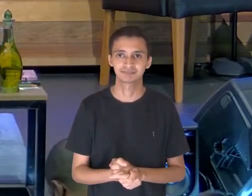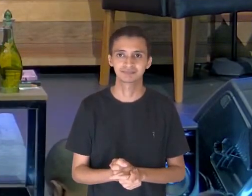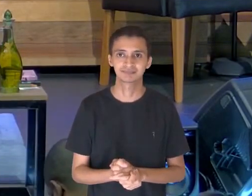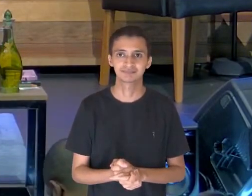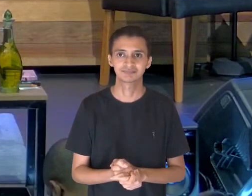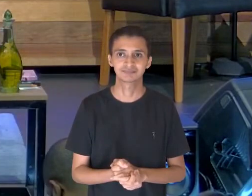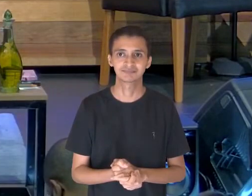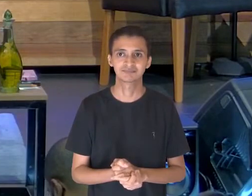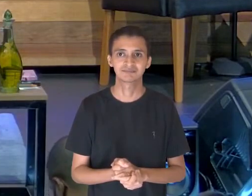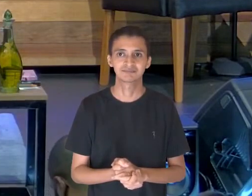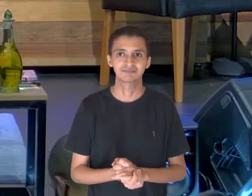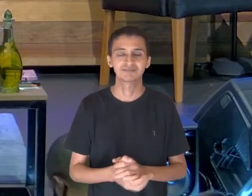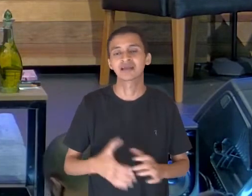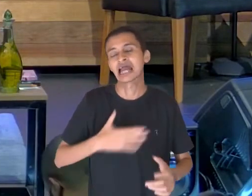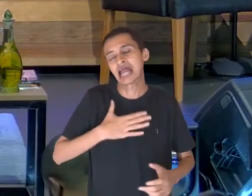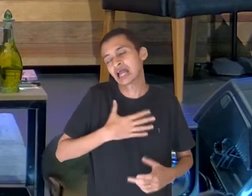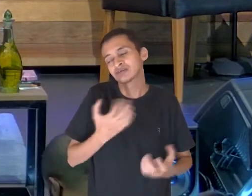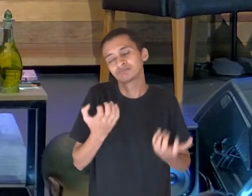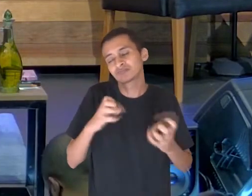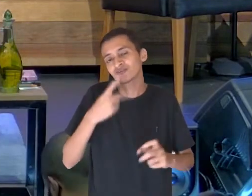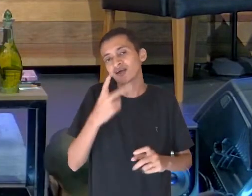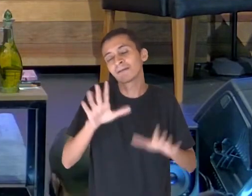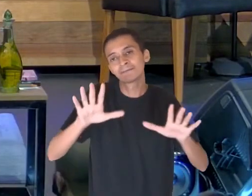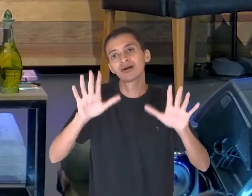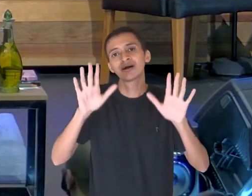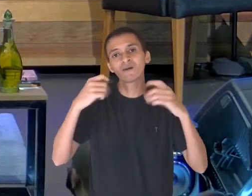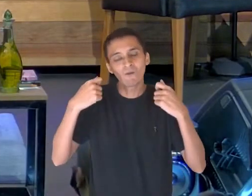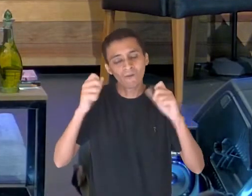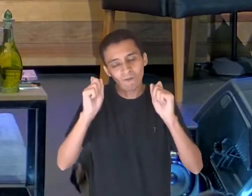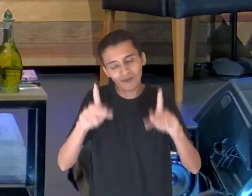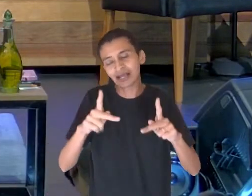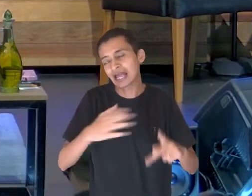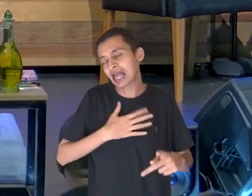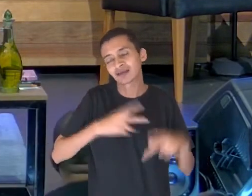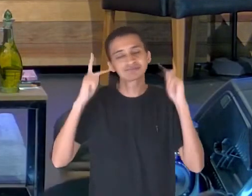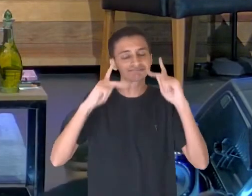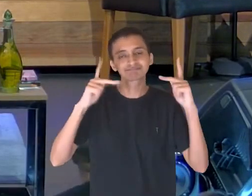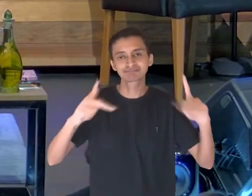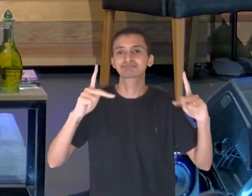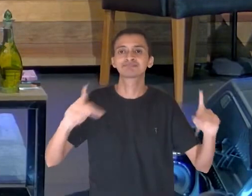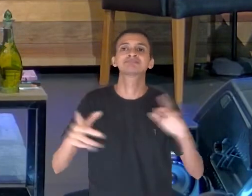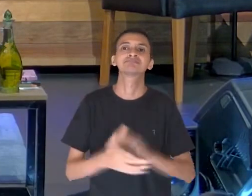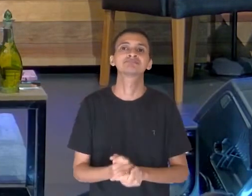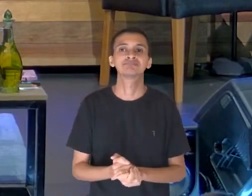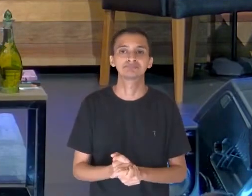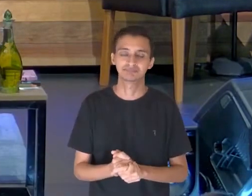que não deveria ser a pessoa para dizer isso, mas coube a mim trazer a palavra dessa noite.